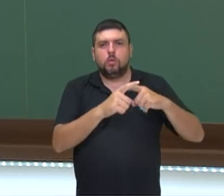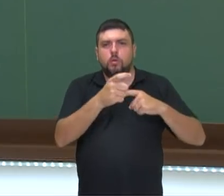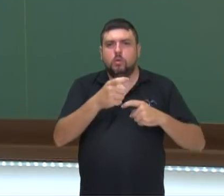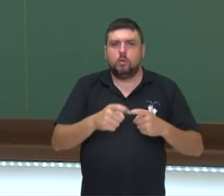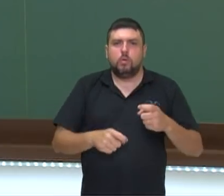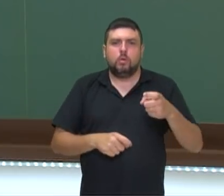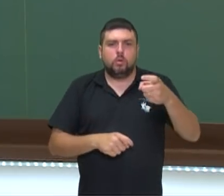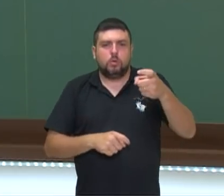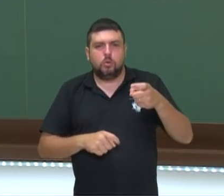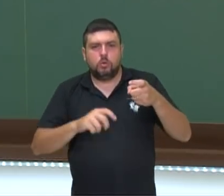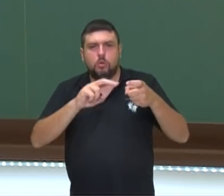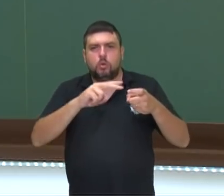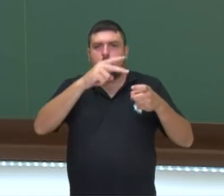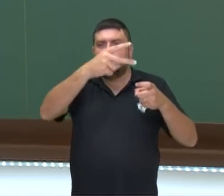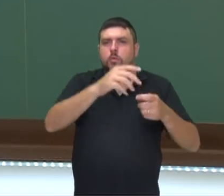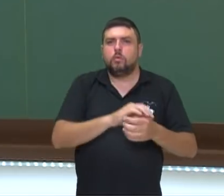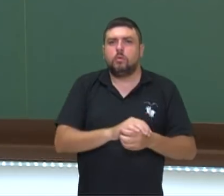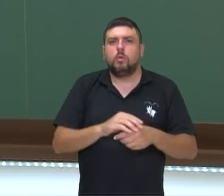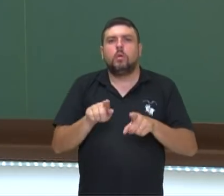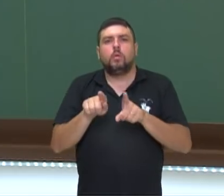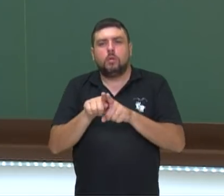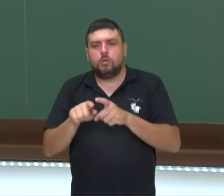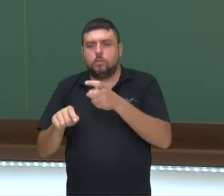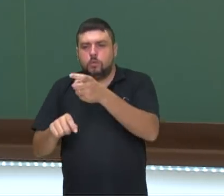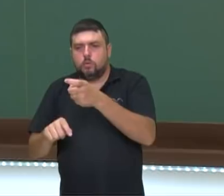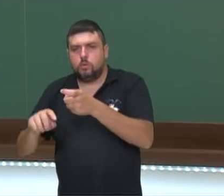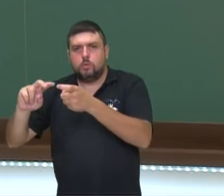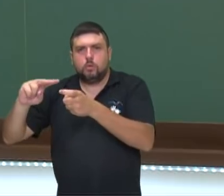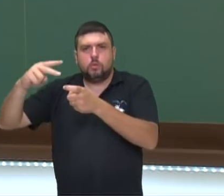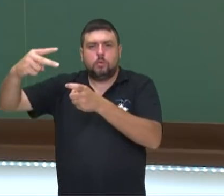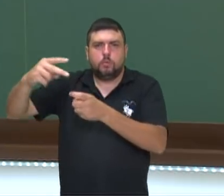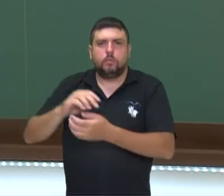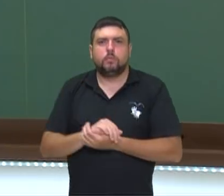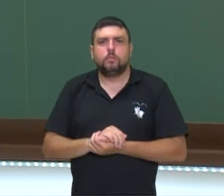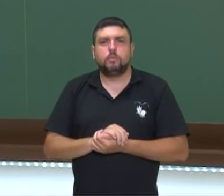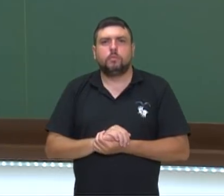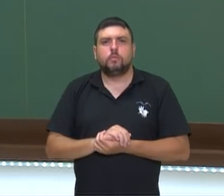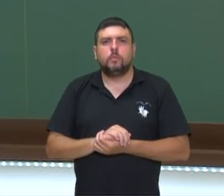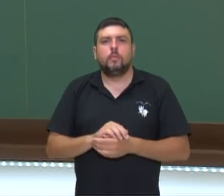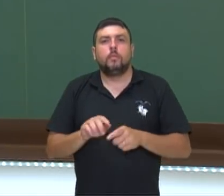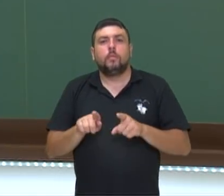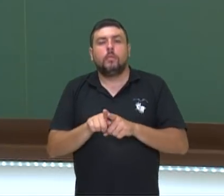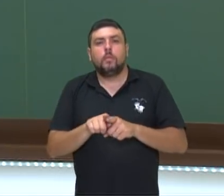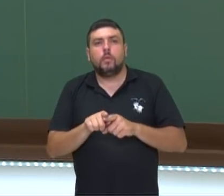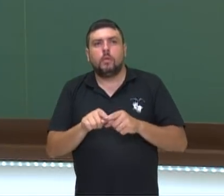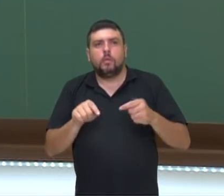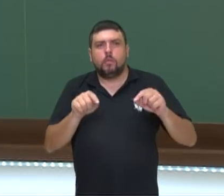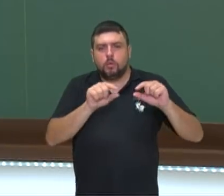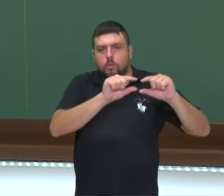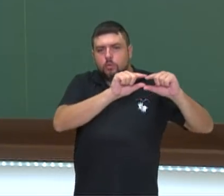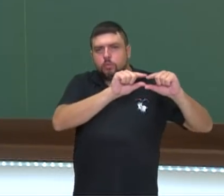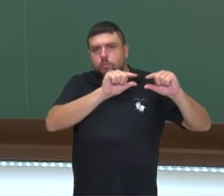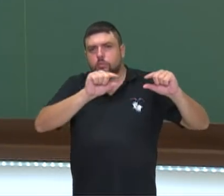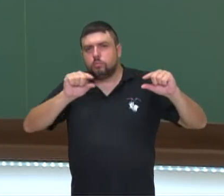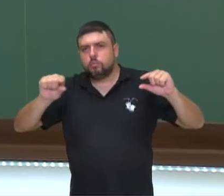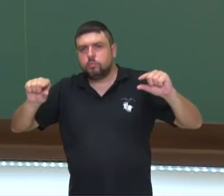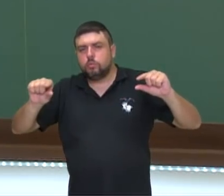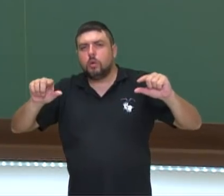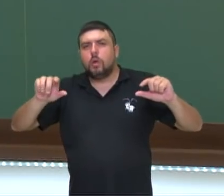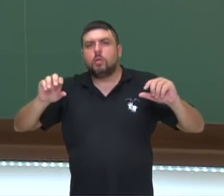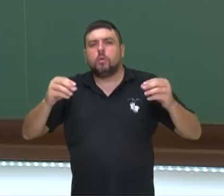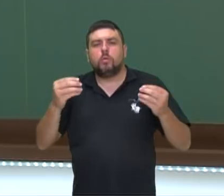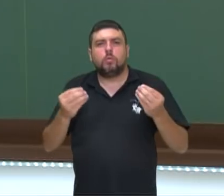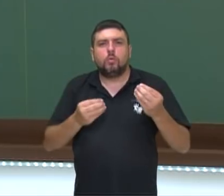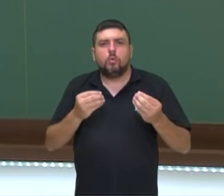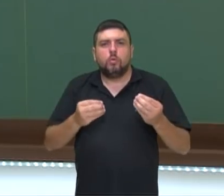outra também X ao quadrado. Tranquilo? E a área do corredor vai ser o X dessa sala mais o